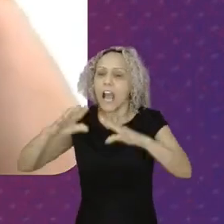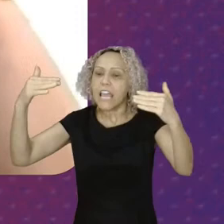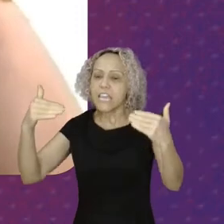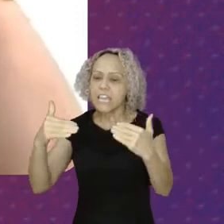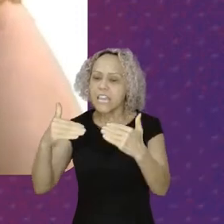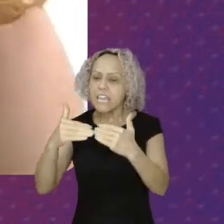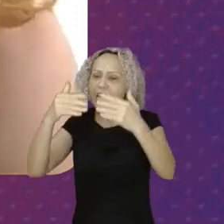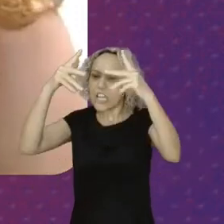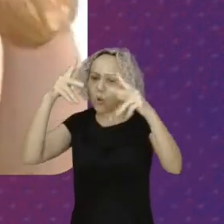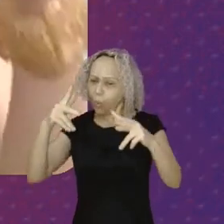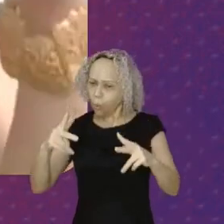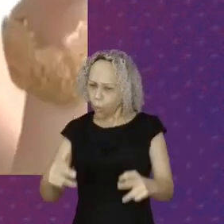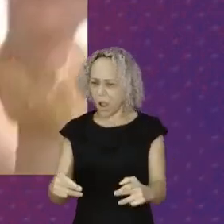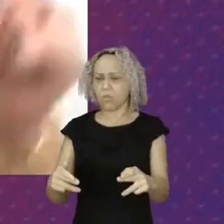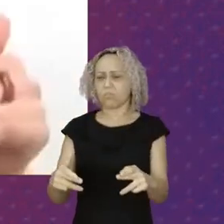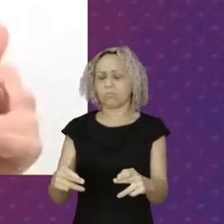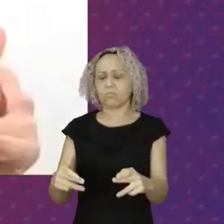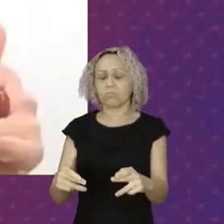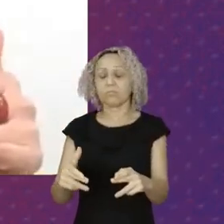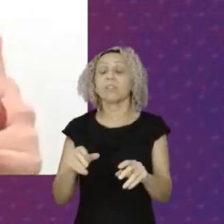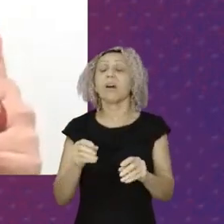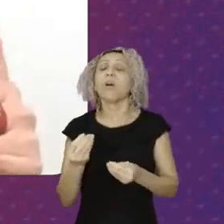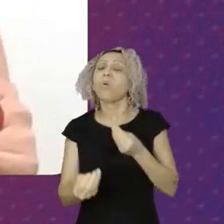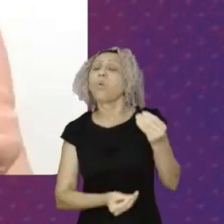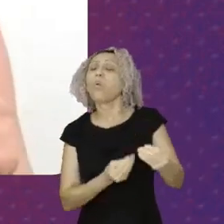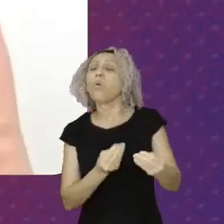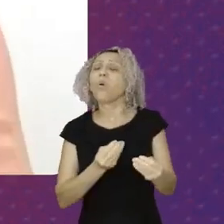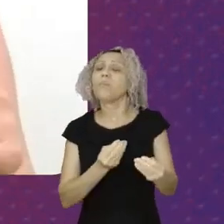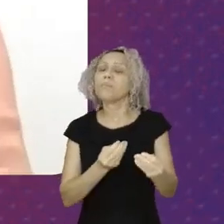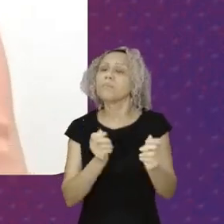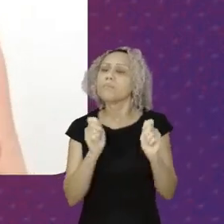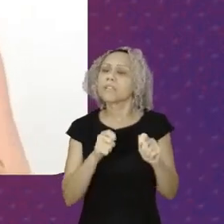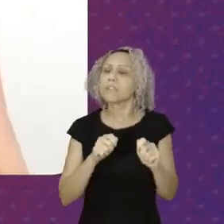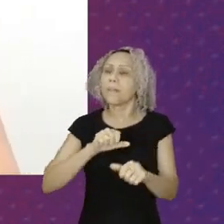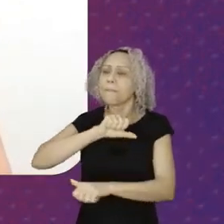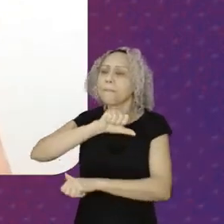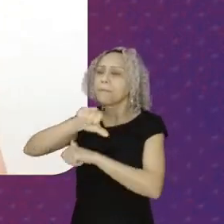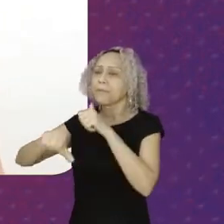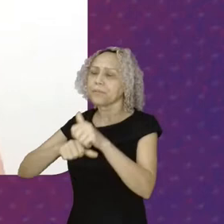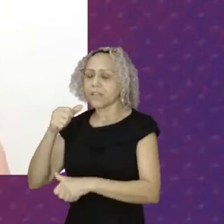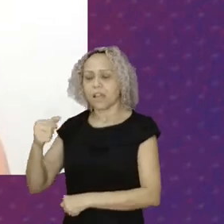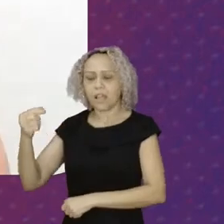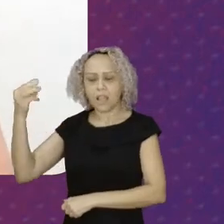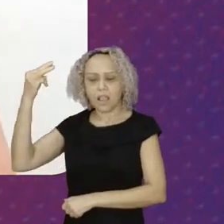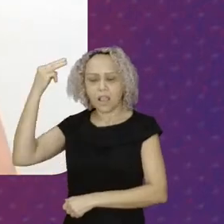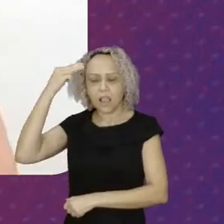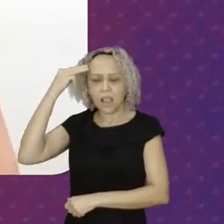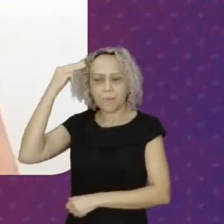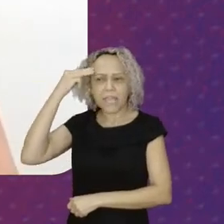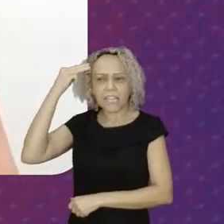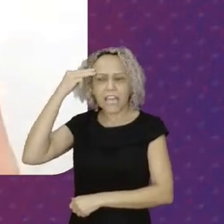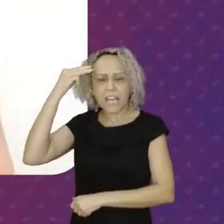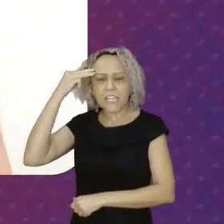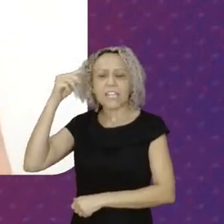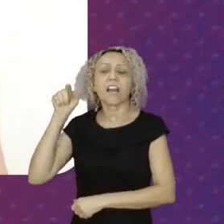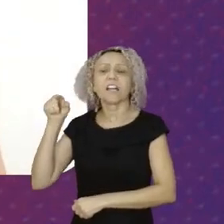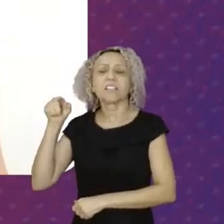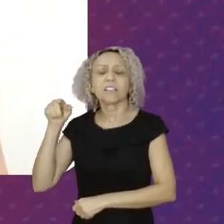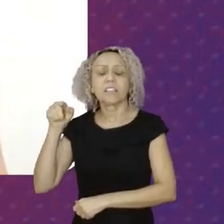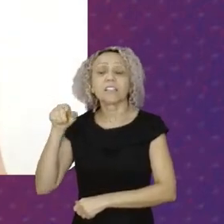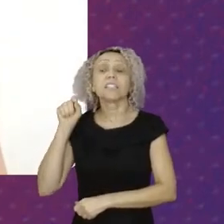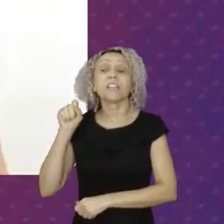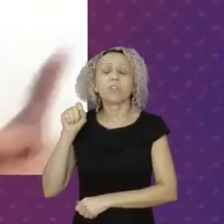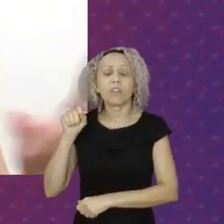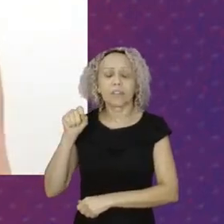precisamos mudar a mentalidade, que é o nome que se dá à barreira atitudinal. Então, toda vez